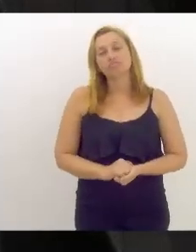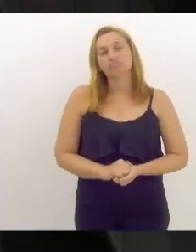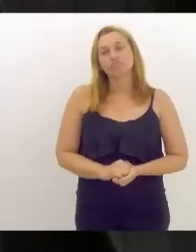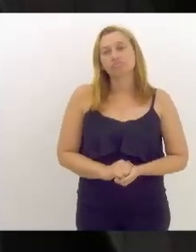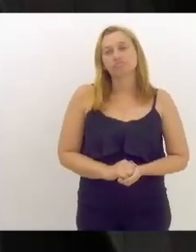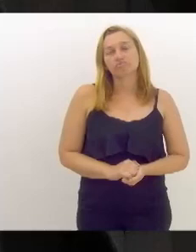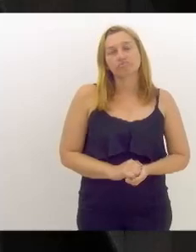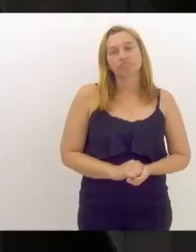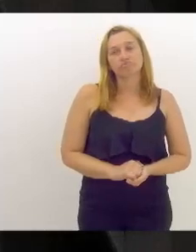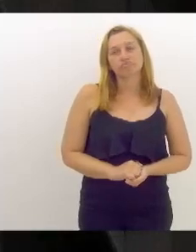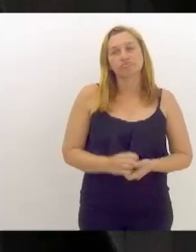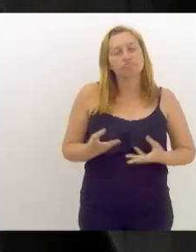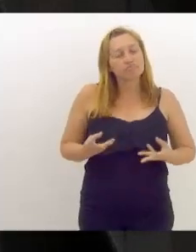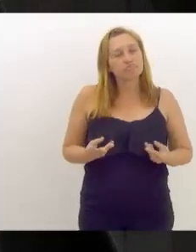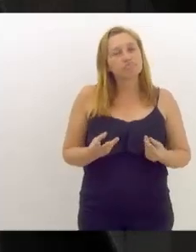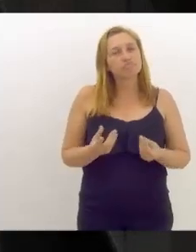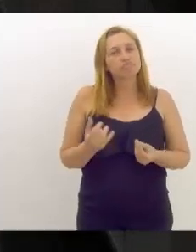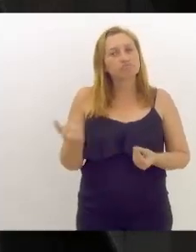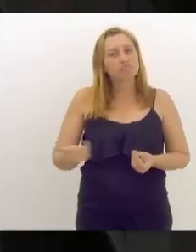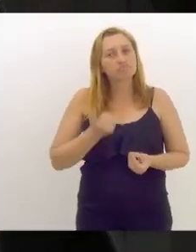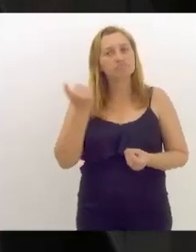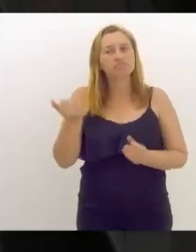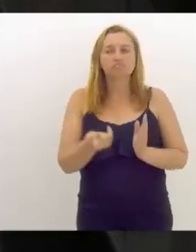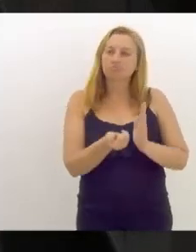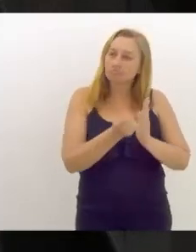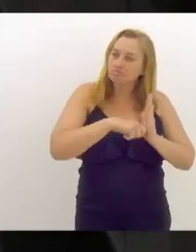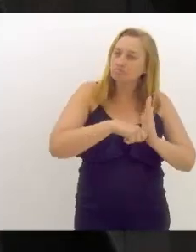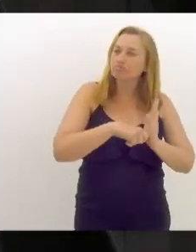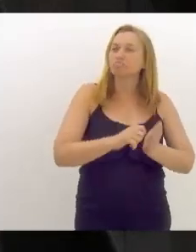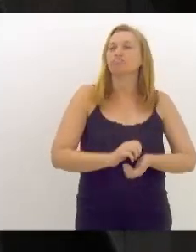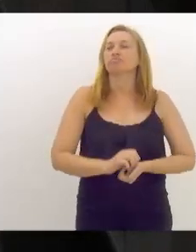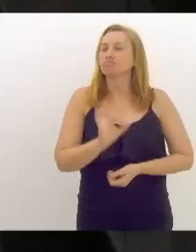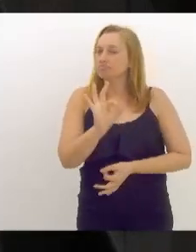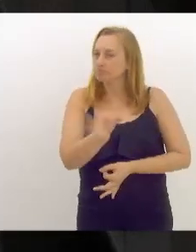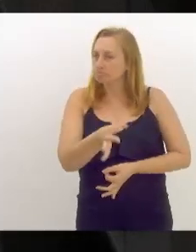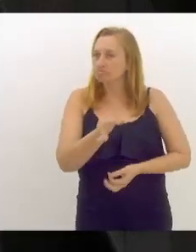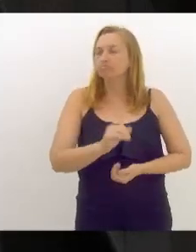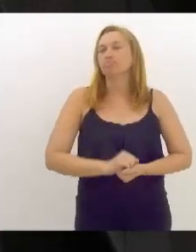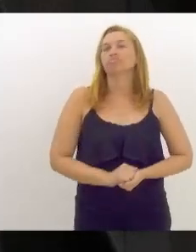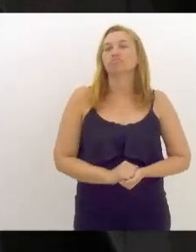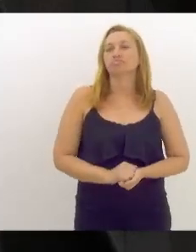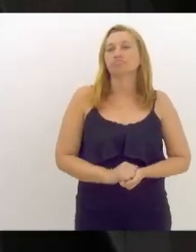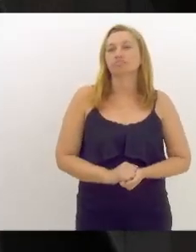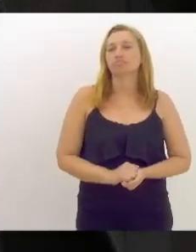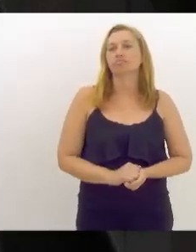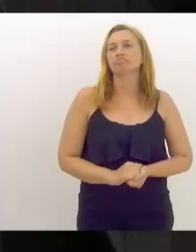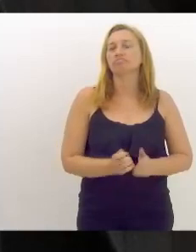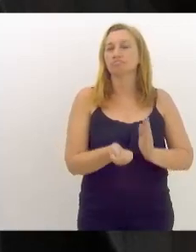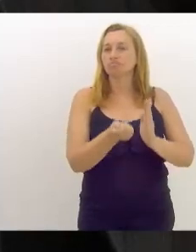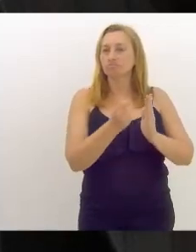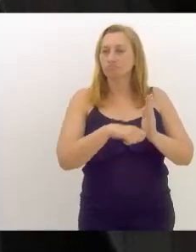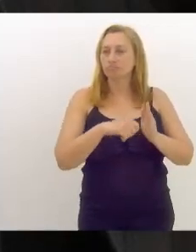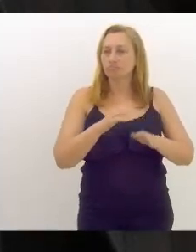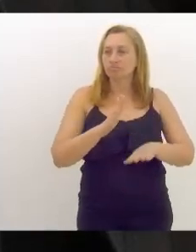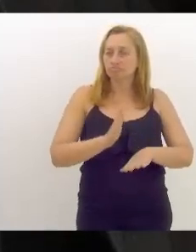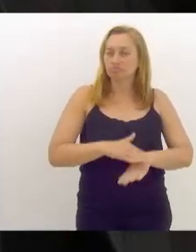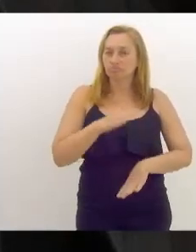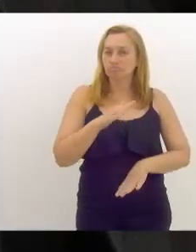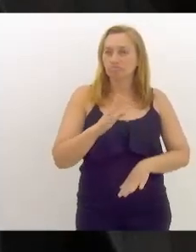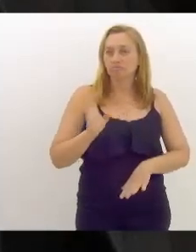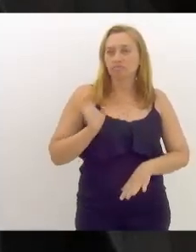A essência do tributo é exatamente tributar os mais